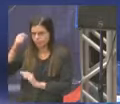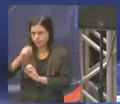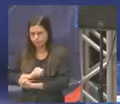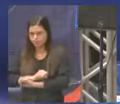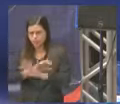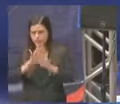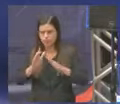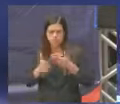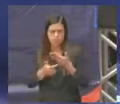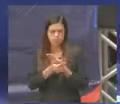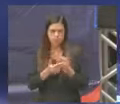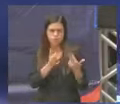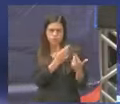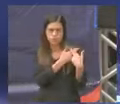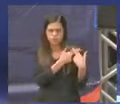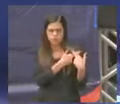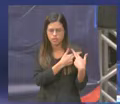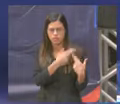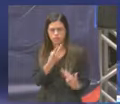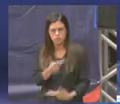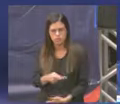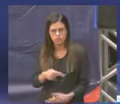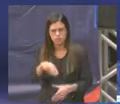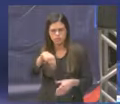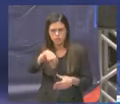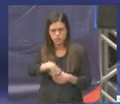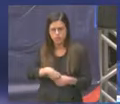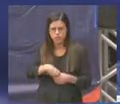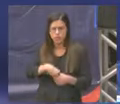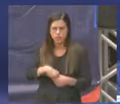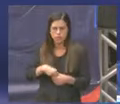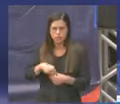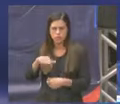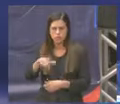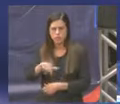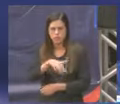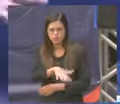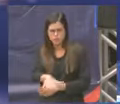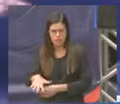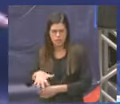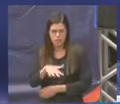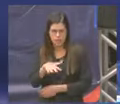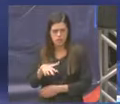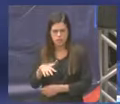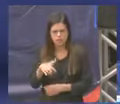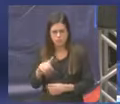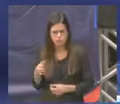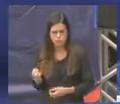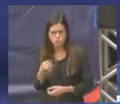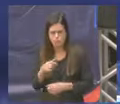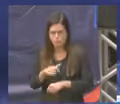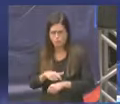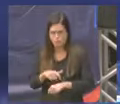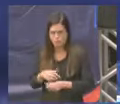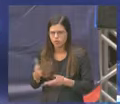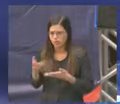do papel delas dentro dessa, dentro desse meio, dentro desse mercado, dentro dessa nova realidade. Quer falar,